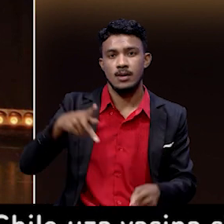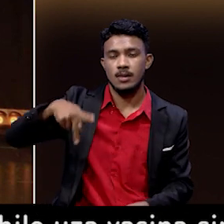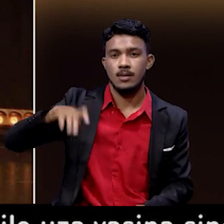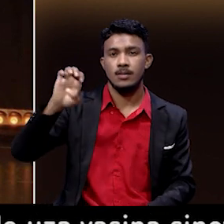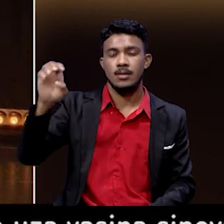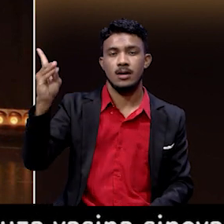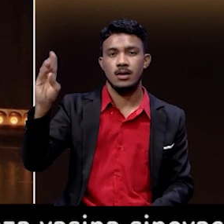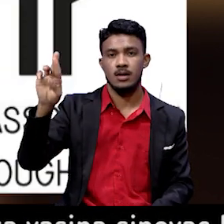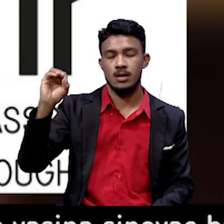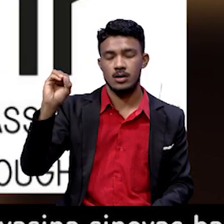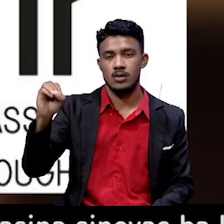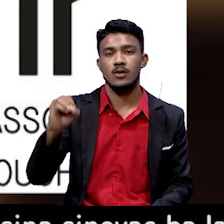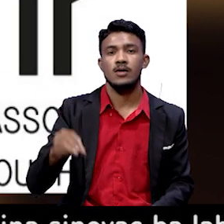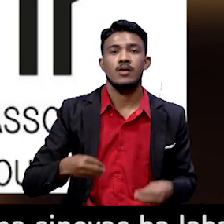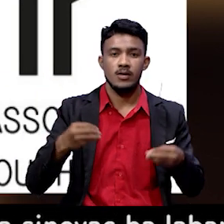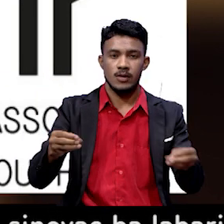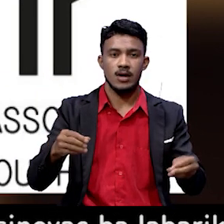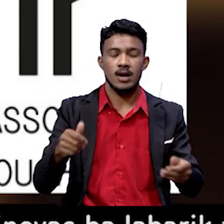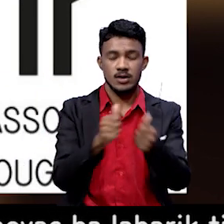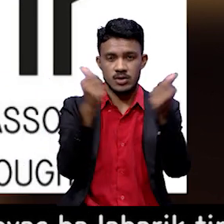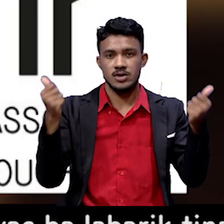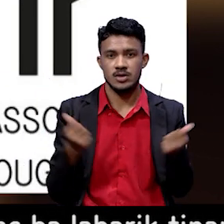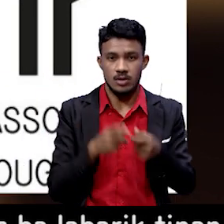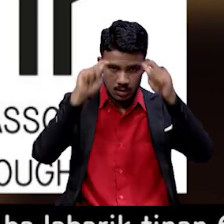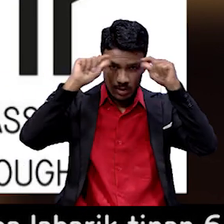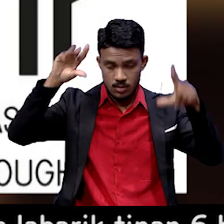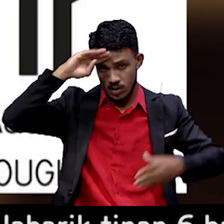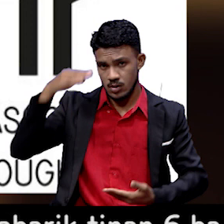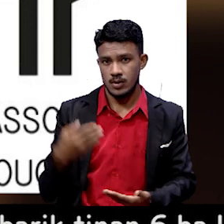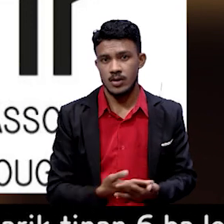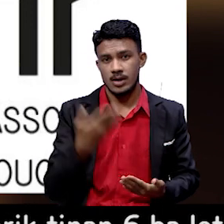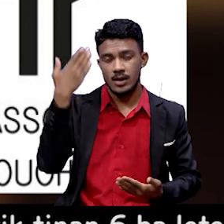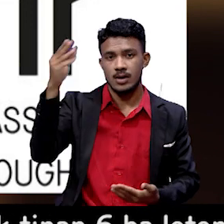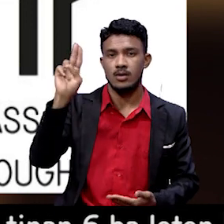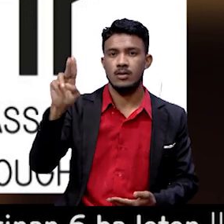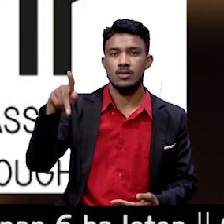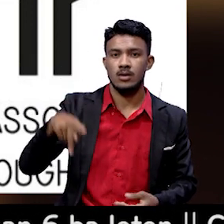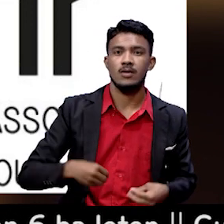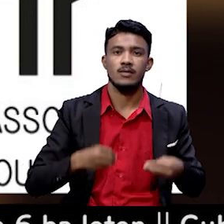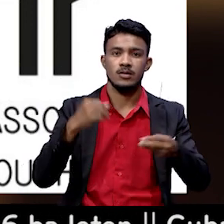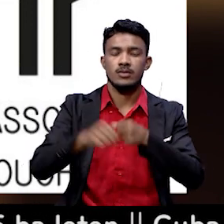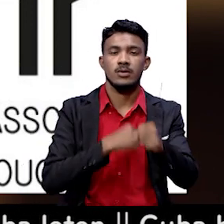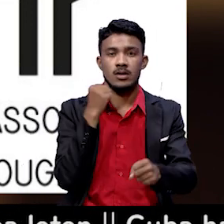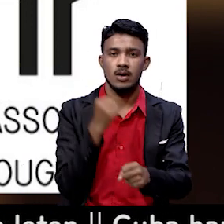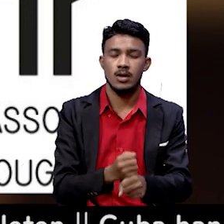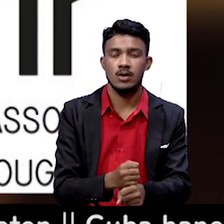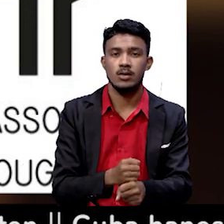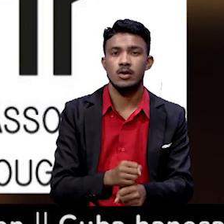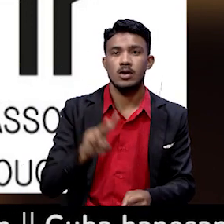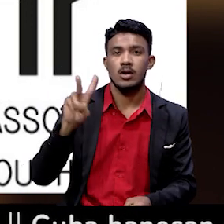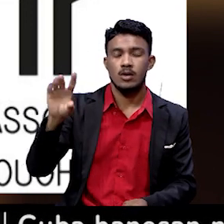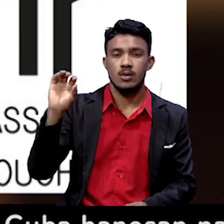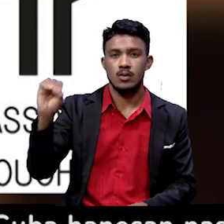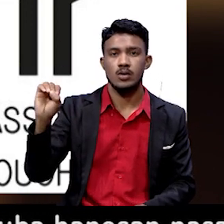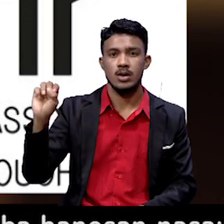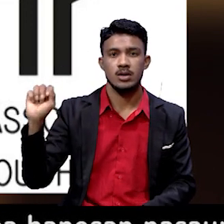Lane. Asociação Timor-oan iha Peterbrook hari iha lorong ronu resing hitu fulan fevereiru tinang rihun rua sanulu objetivo atu